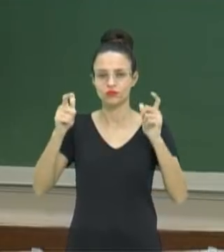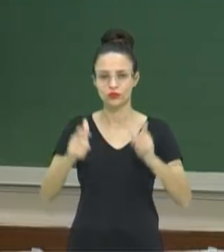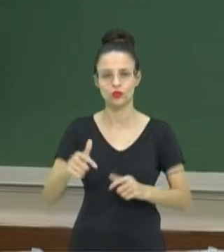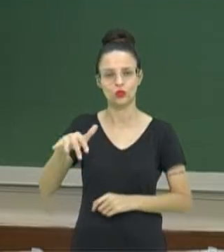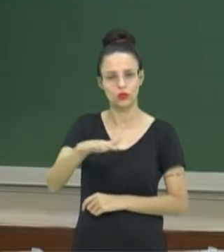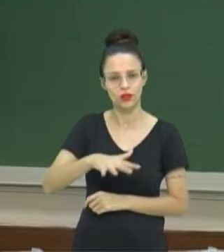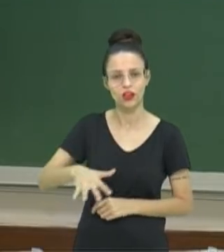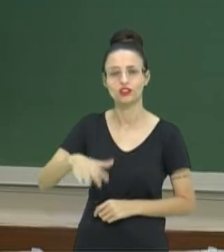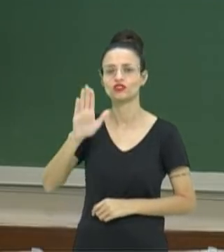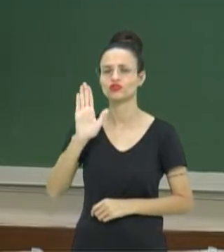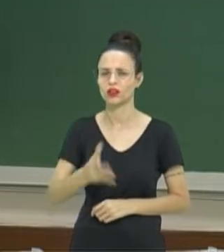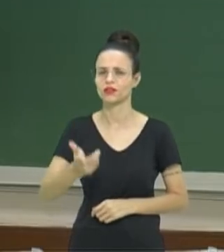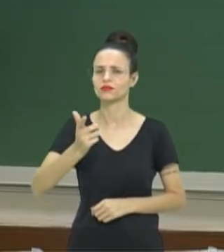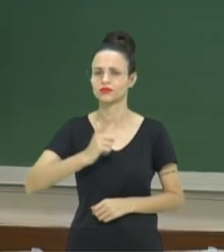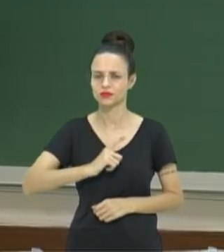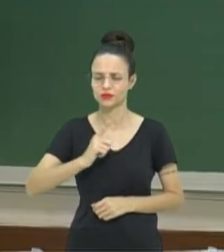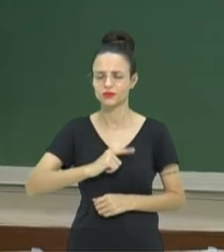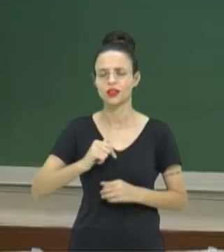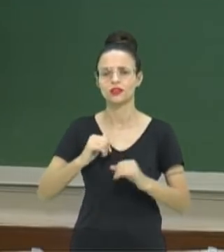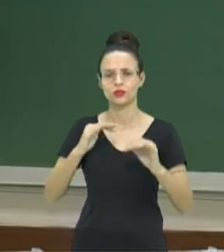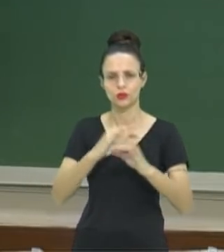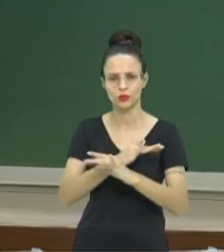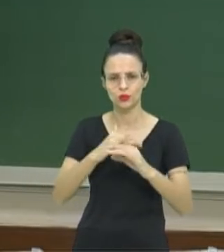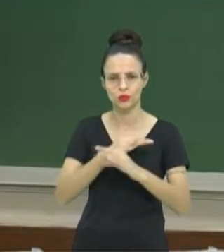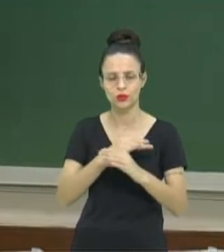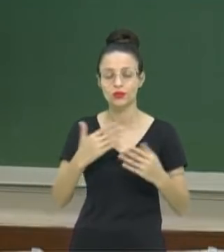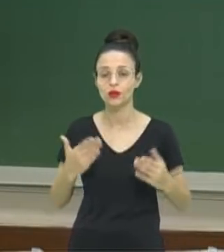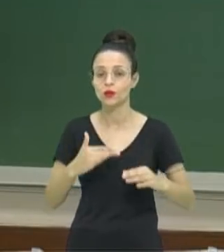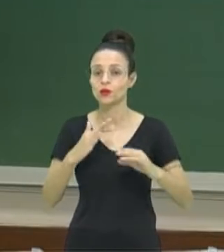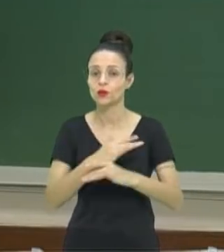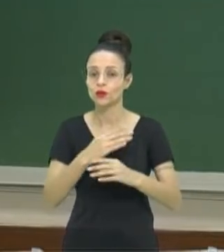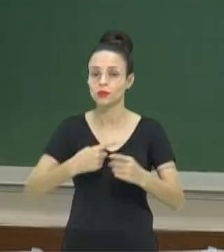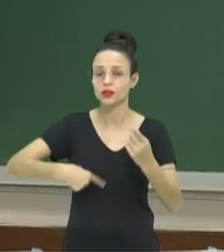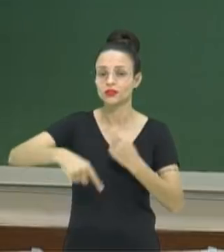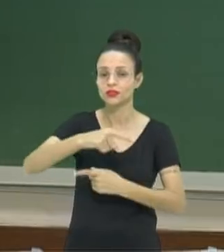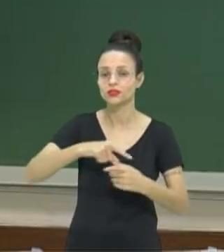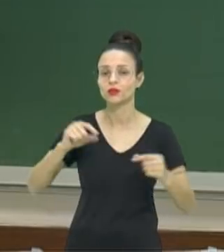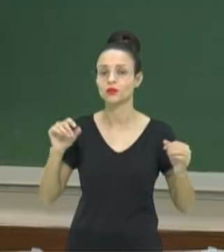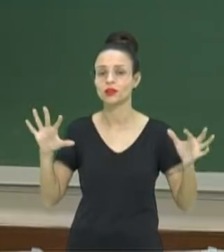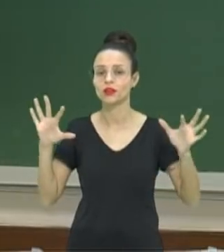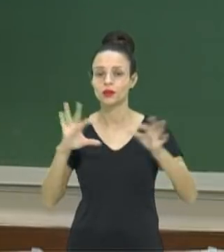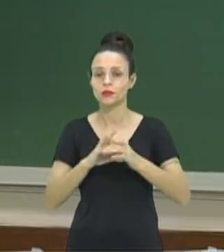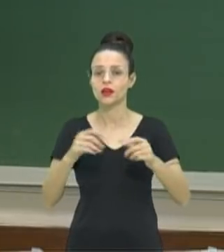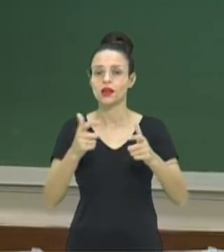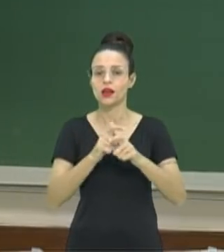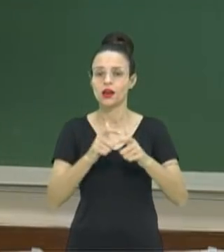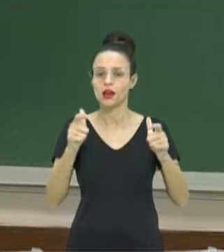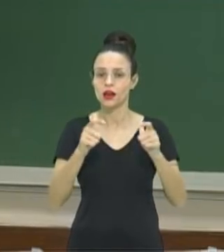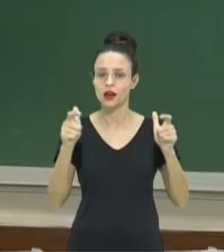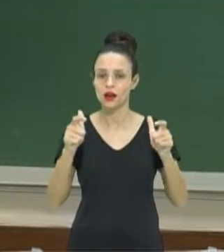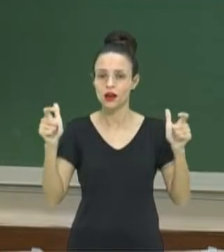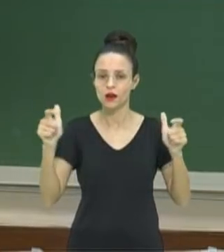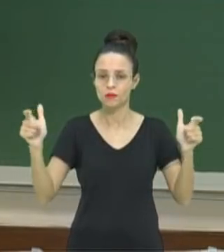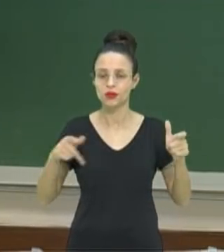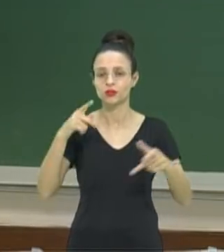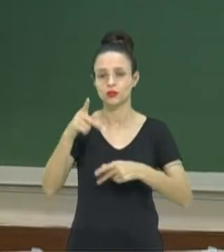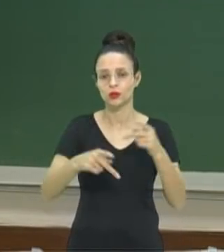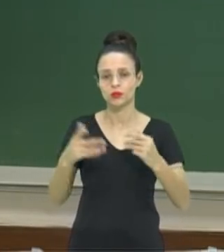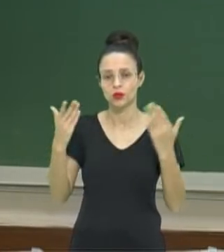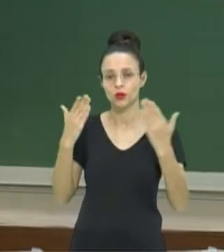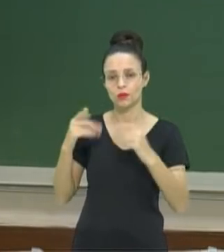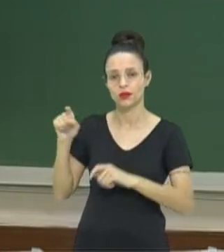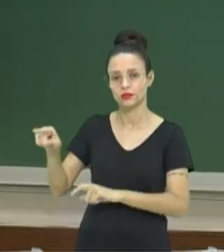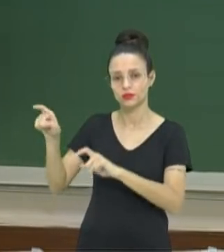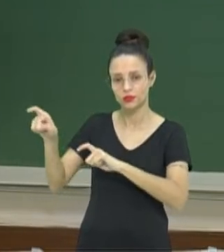que já são urbanizadas. Então, eu disse que a urbanização tem a ver com aquele aumento da população urbana em relação à